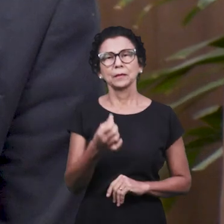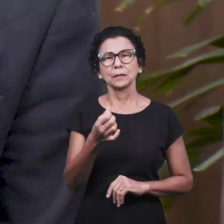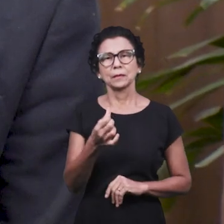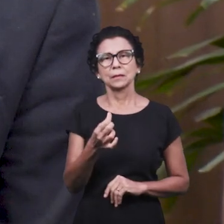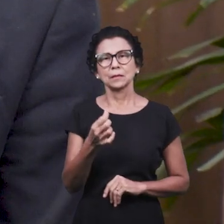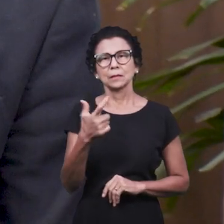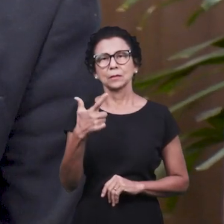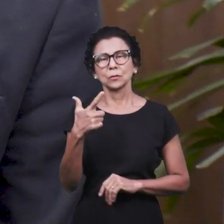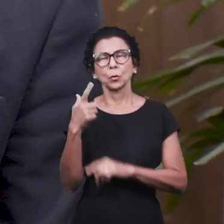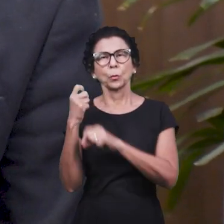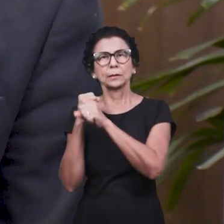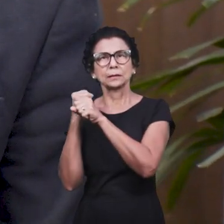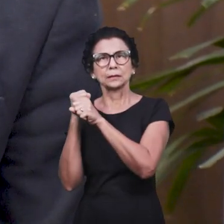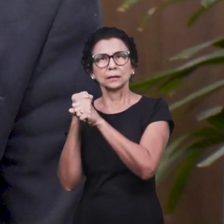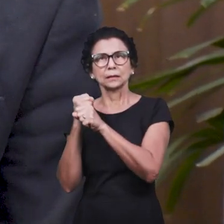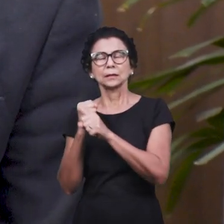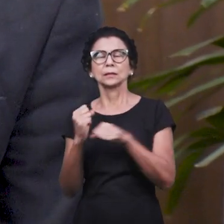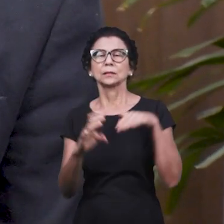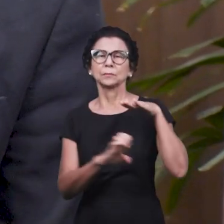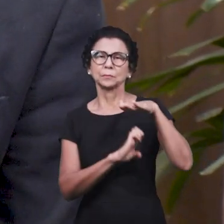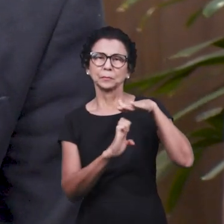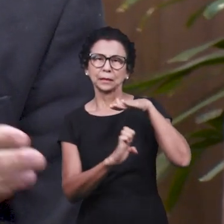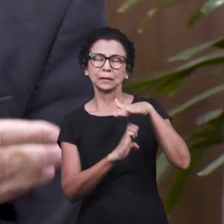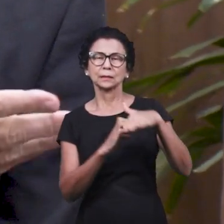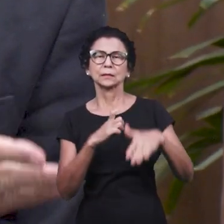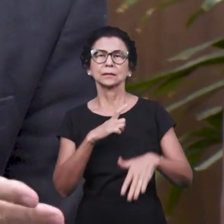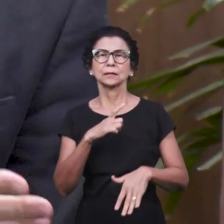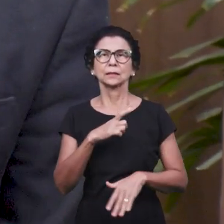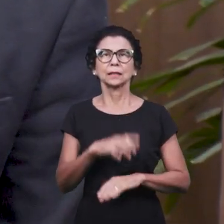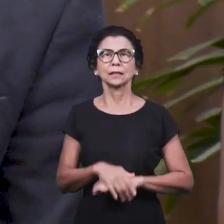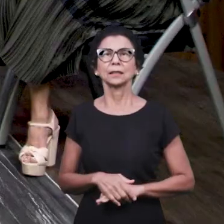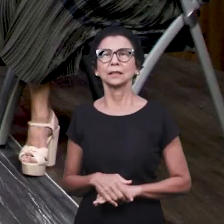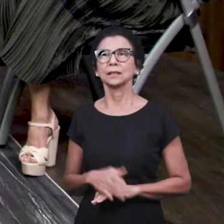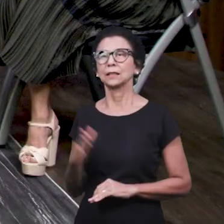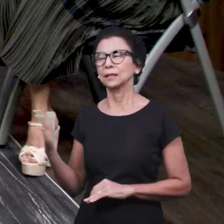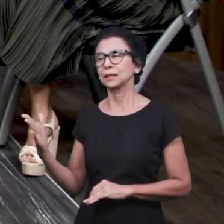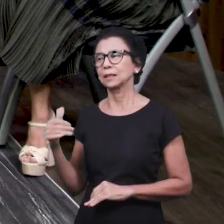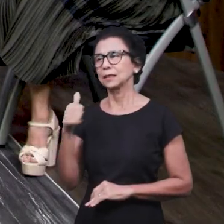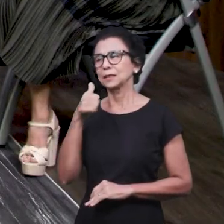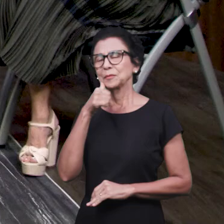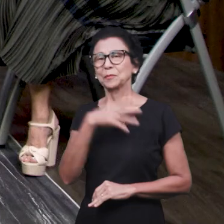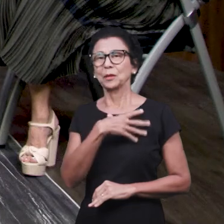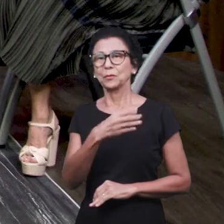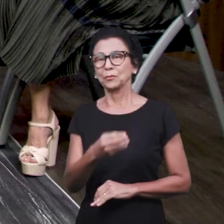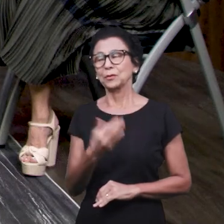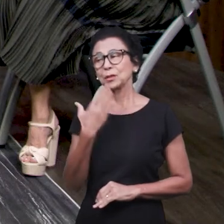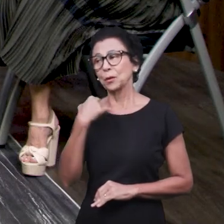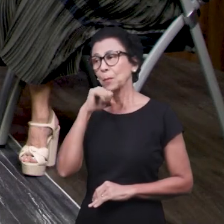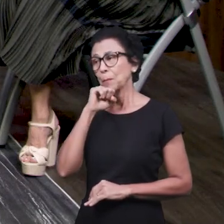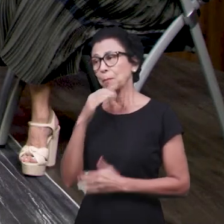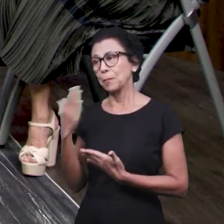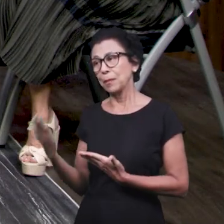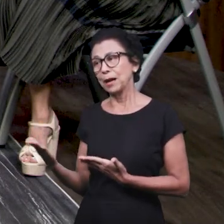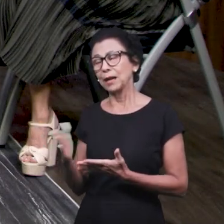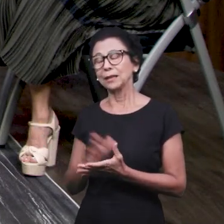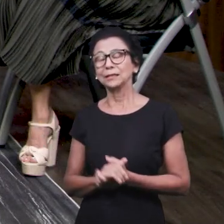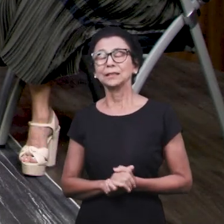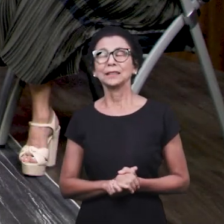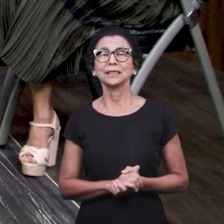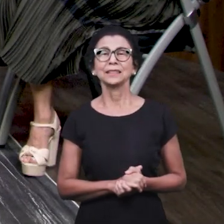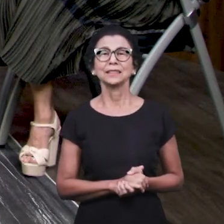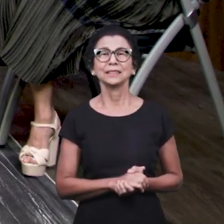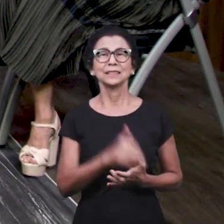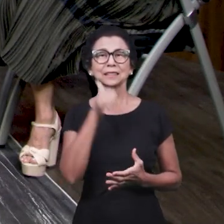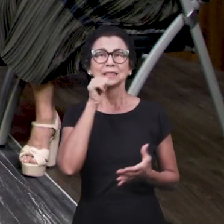existência, então estamos trabalhando muito nesse. E pai da Vitória e do Davi. E esposo da Marlene. Esposa